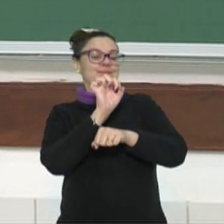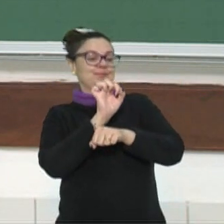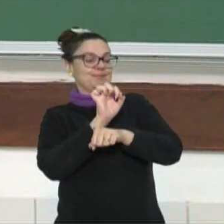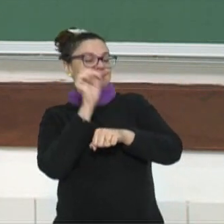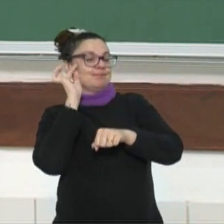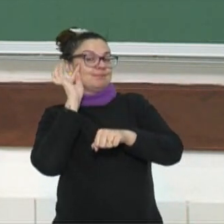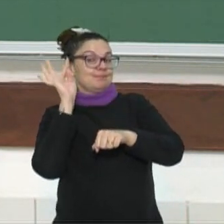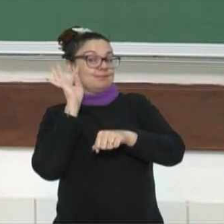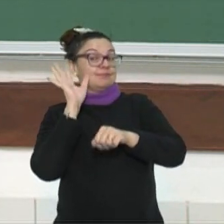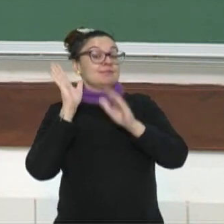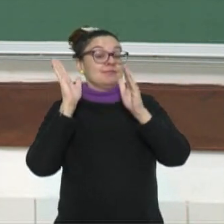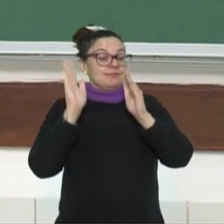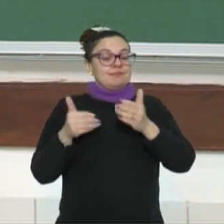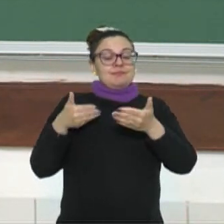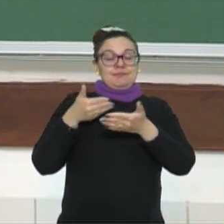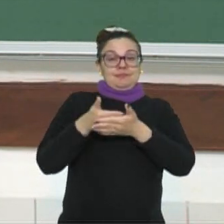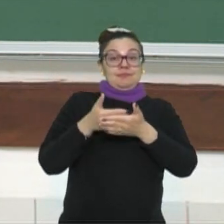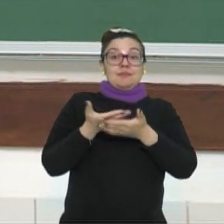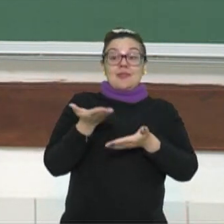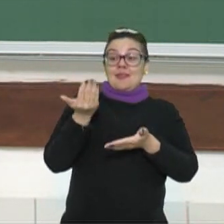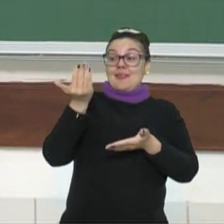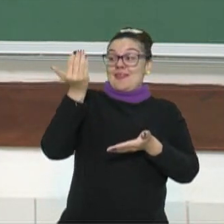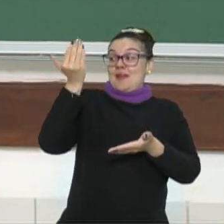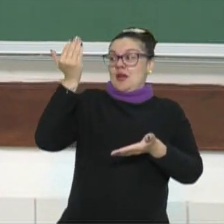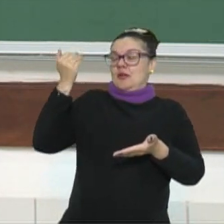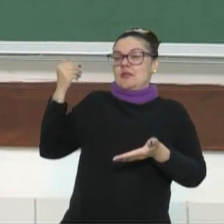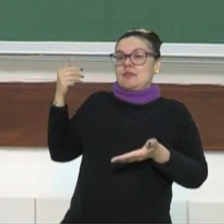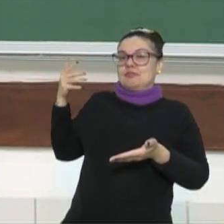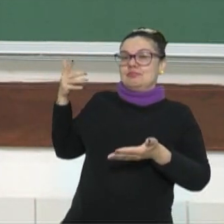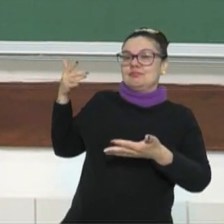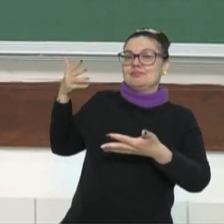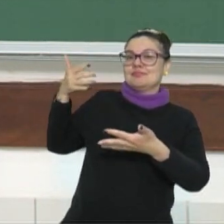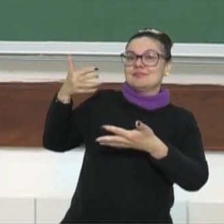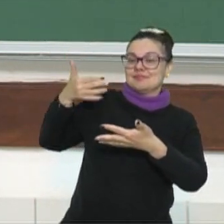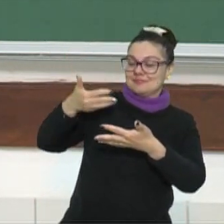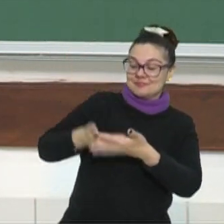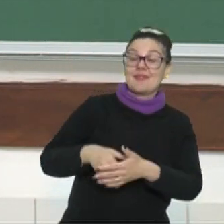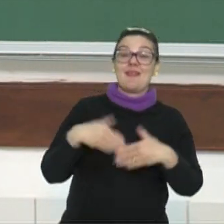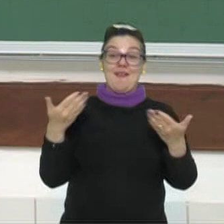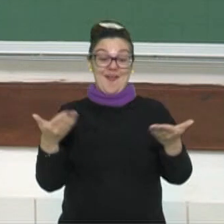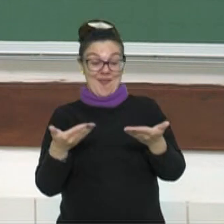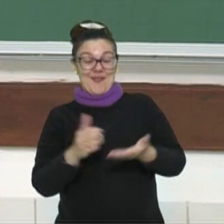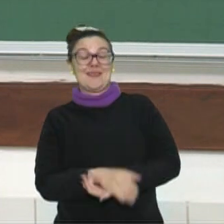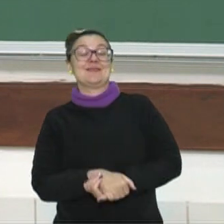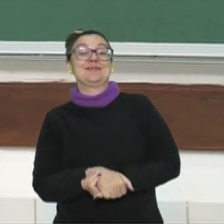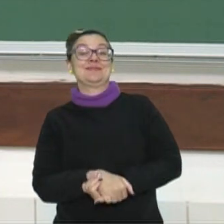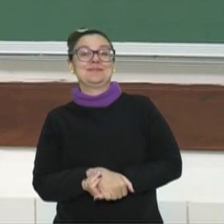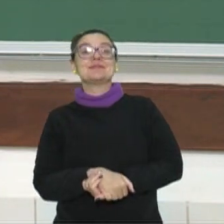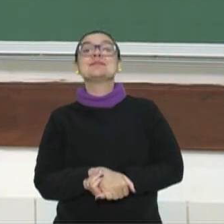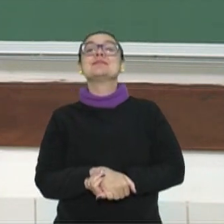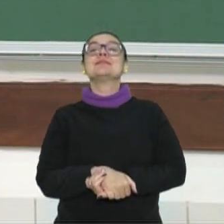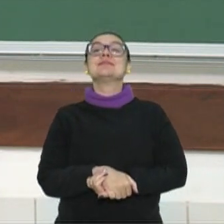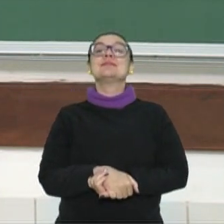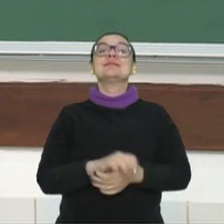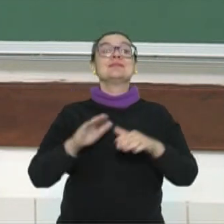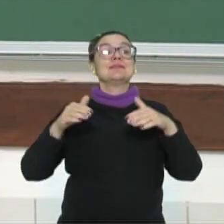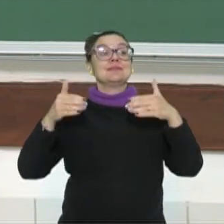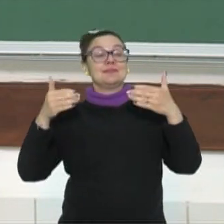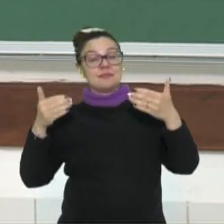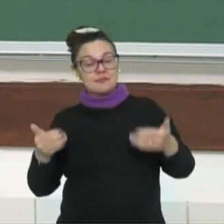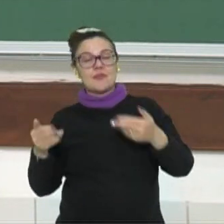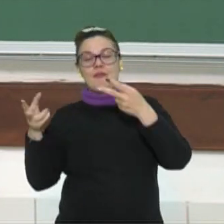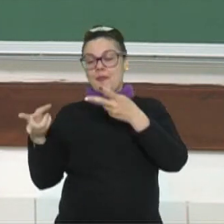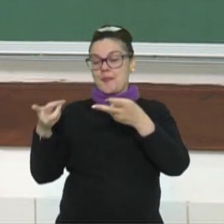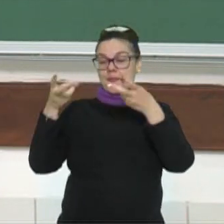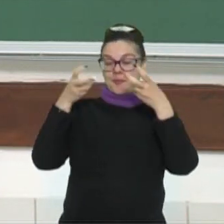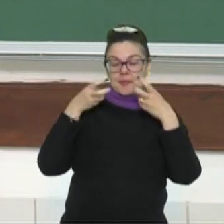refletir sobre aquelas questões que nós vimos durante todos esses meses que passamos até agora. Então, nós vamos verificar no